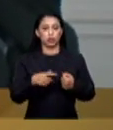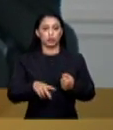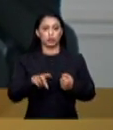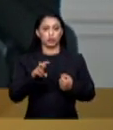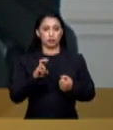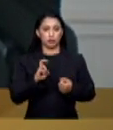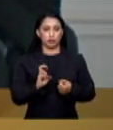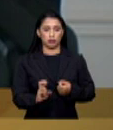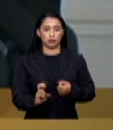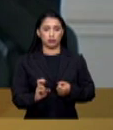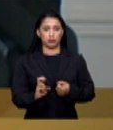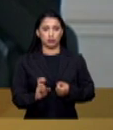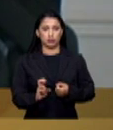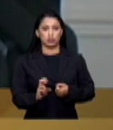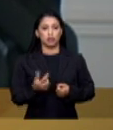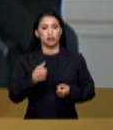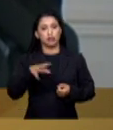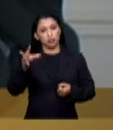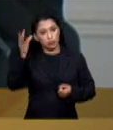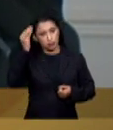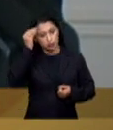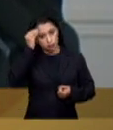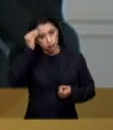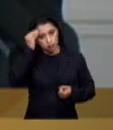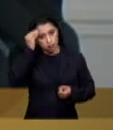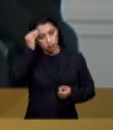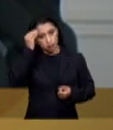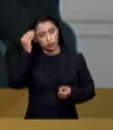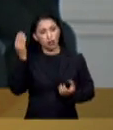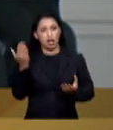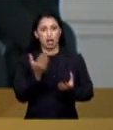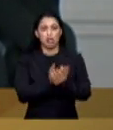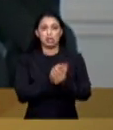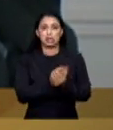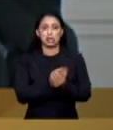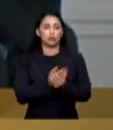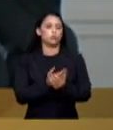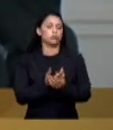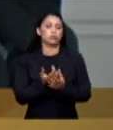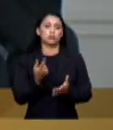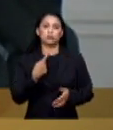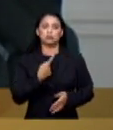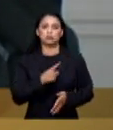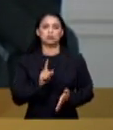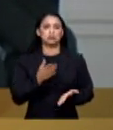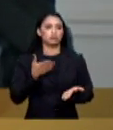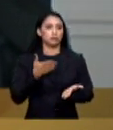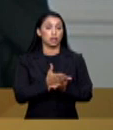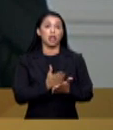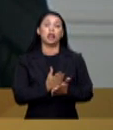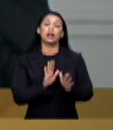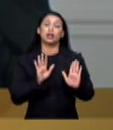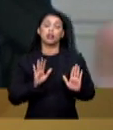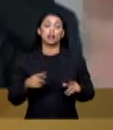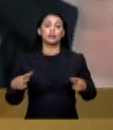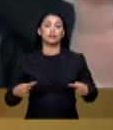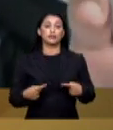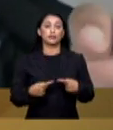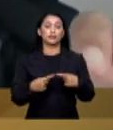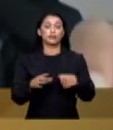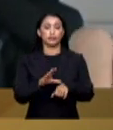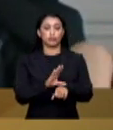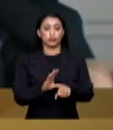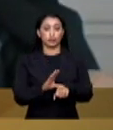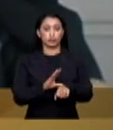eu entendo improcedente a ação pela constitucionalidade. Então, dessa forma,